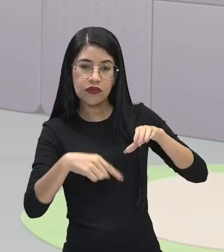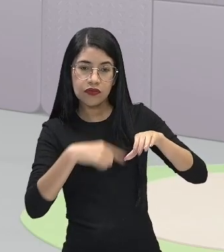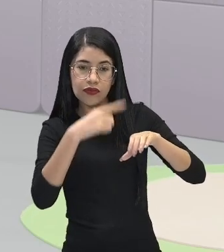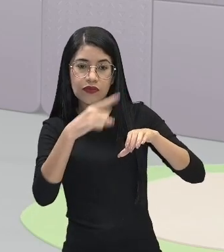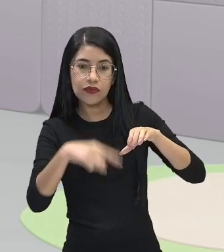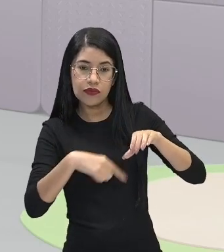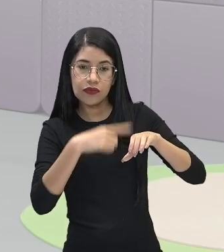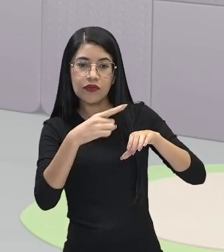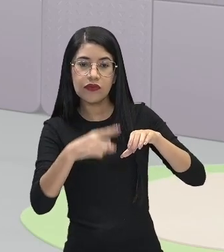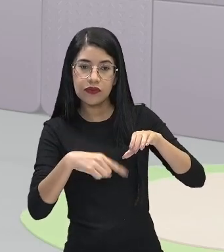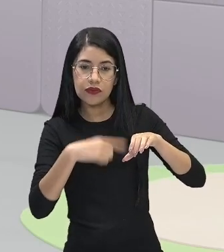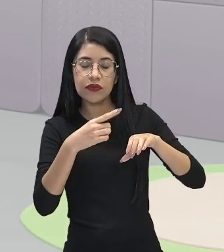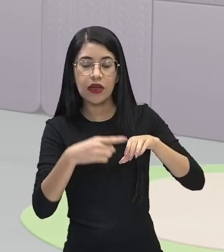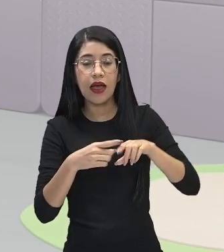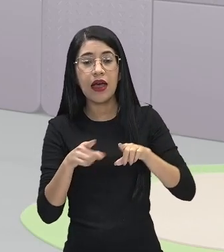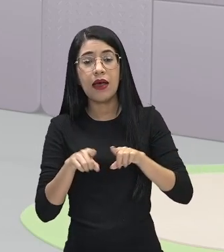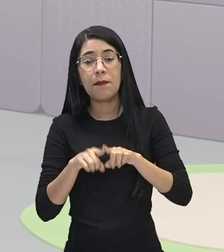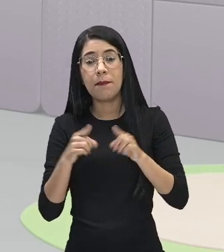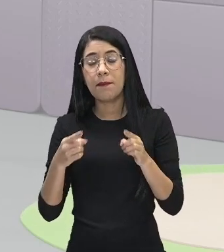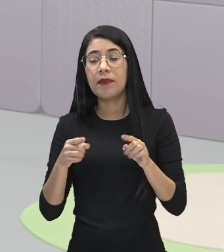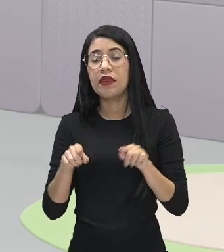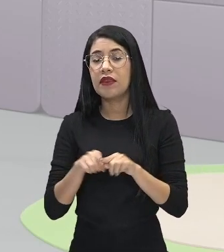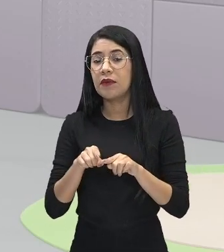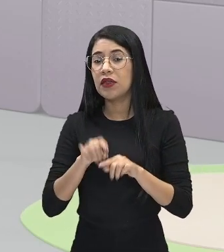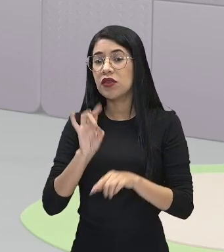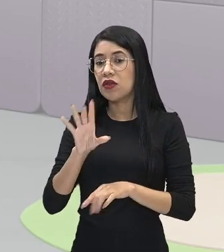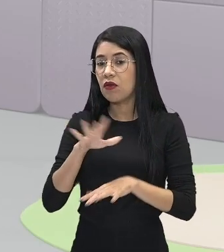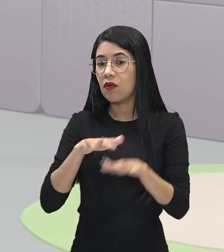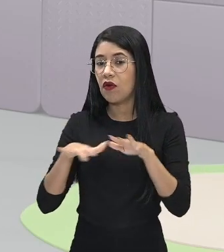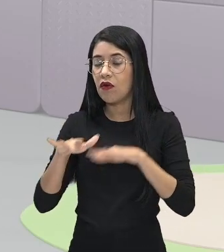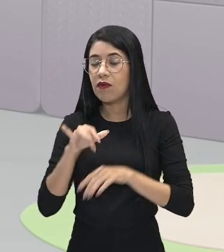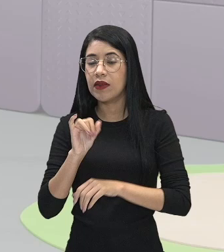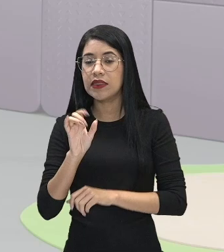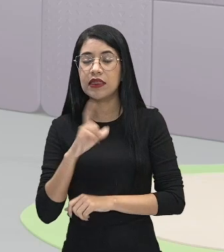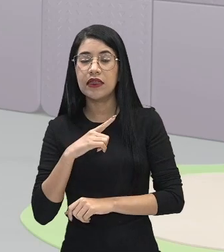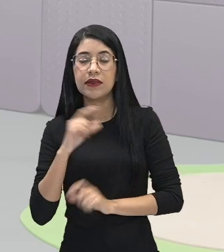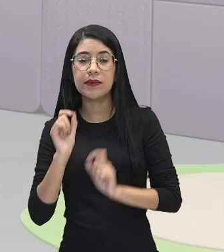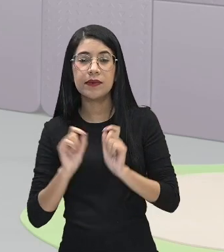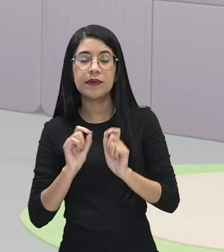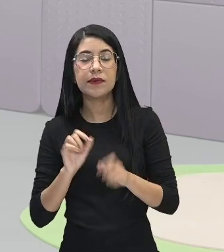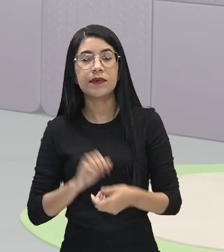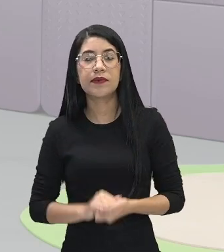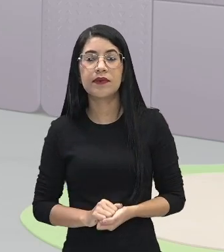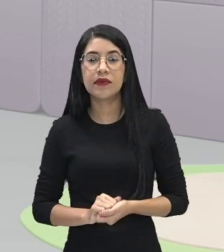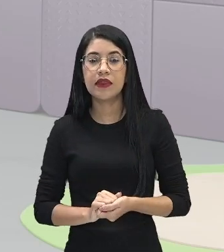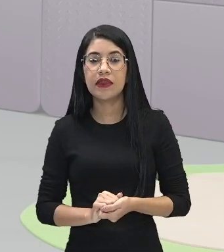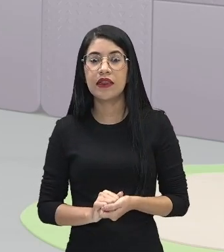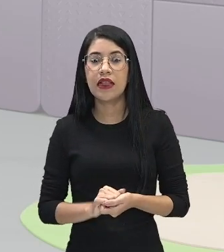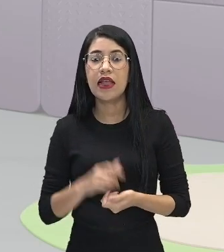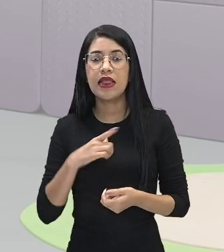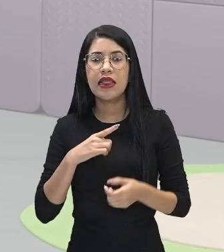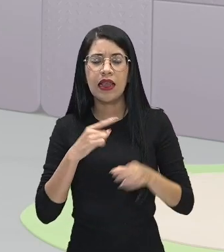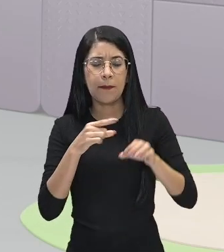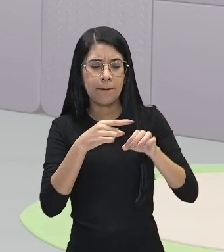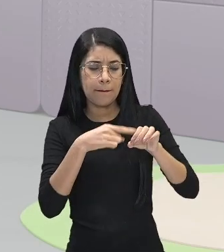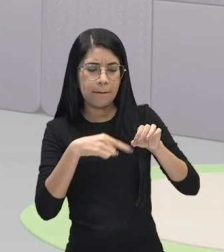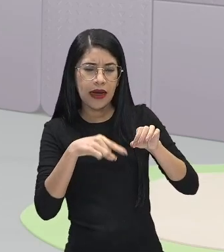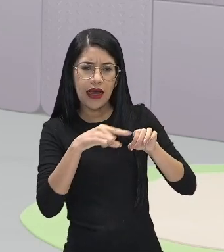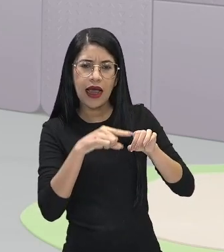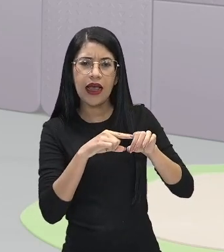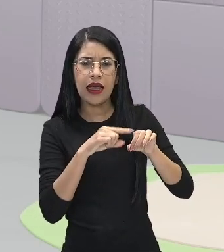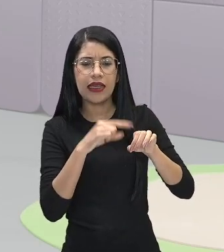certo? Mas essa roda também só vai se movimentar se ela passar ali por aquelas peças, né, que